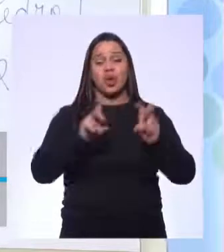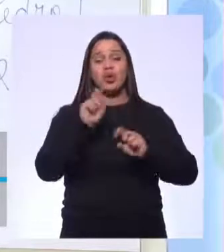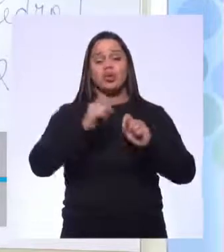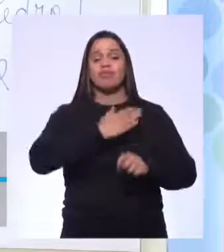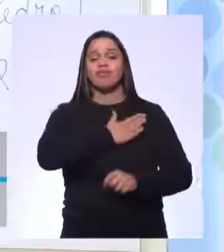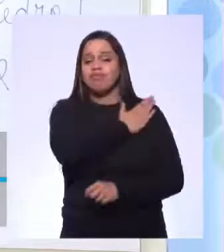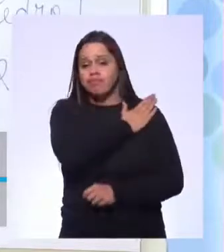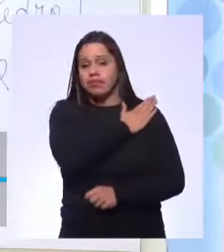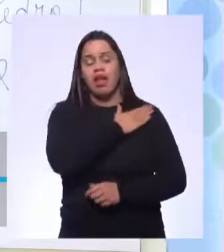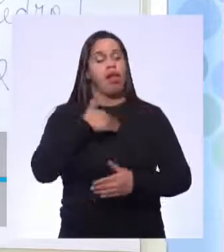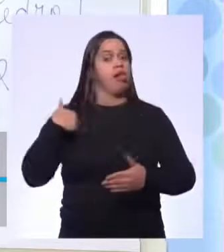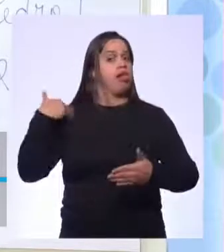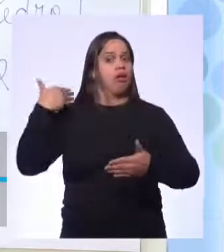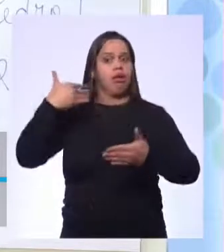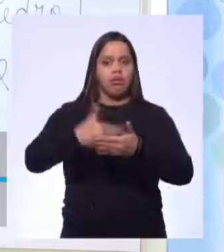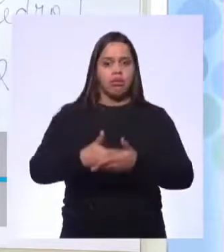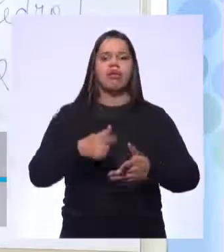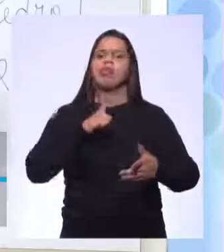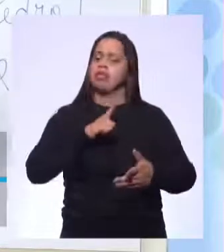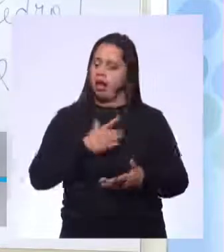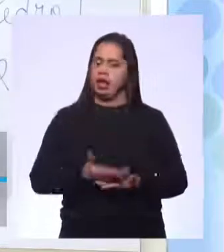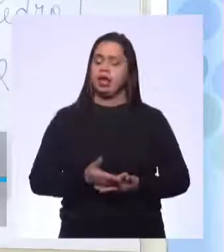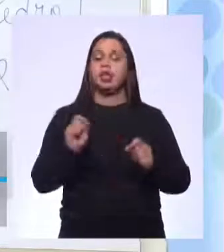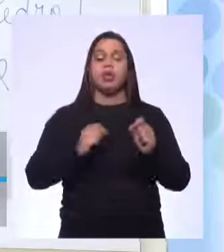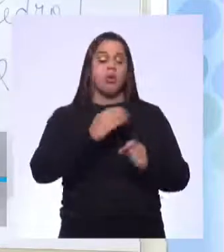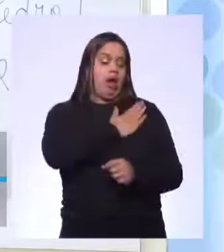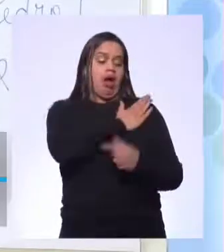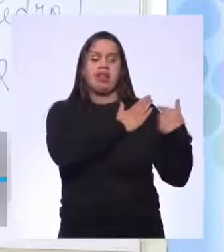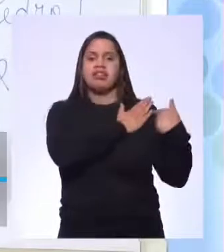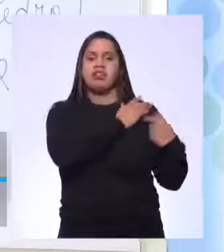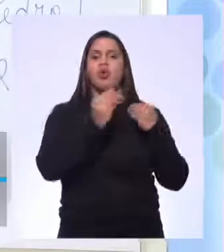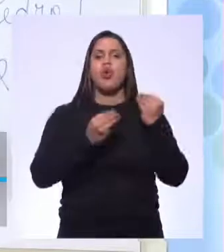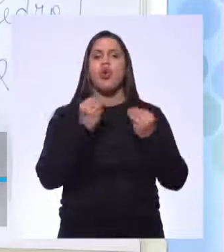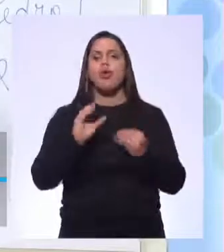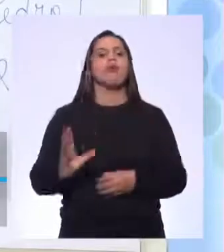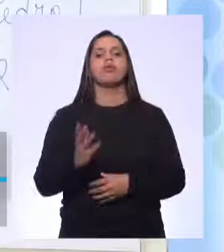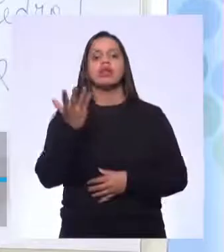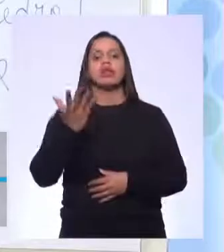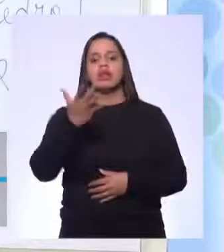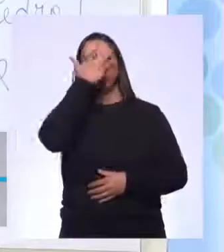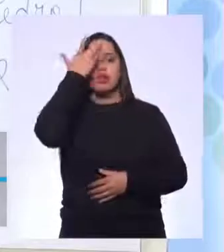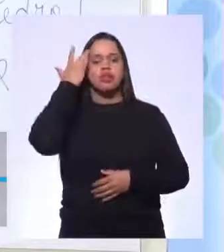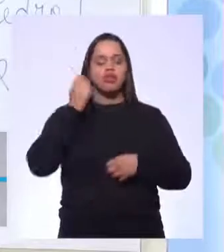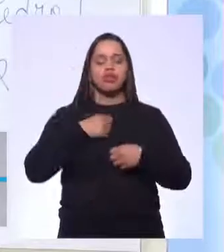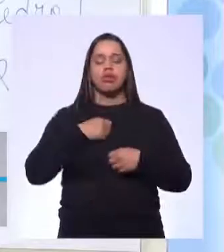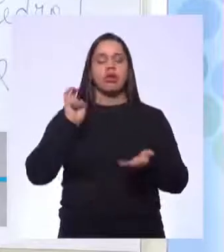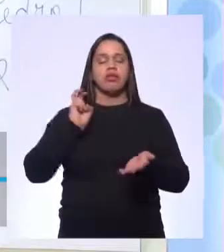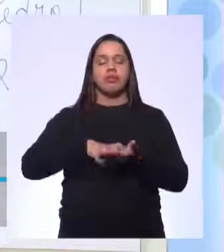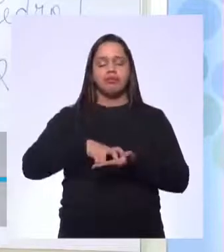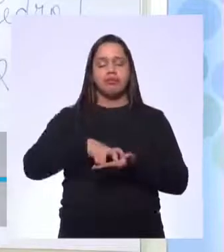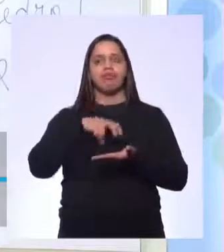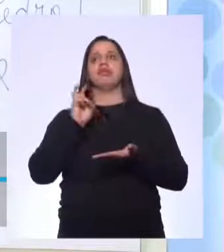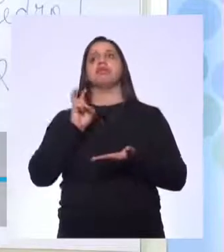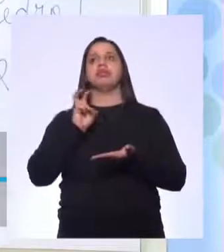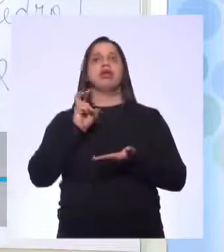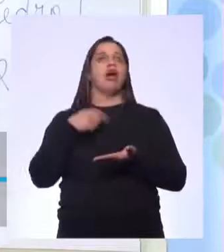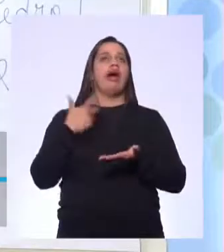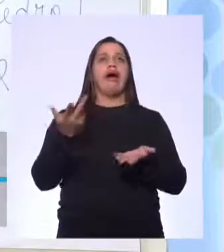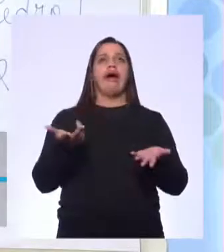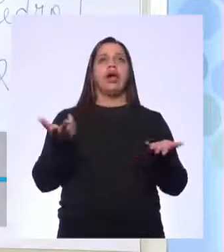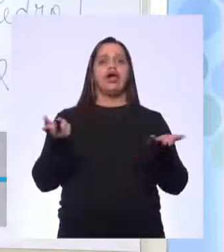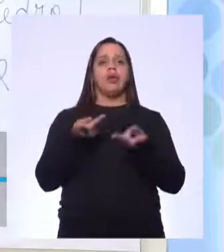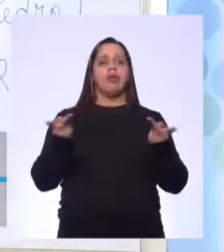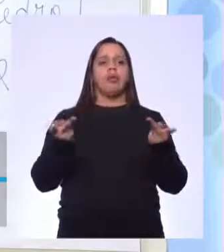nós temos o racismo. E como que o racismo ele foi construído? As pessoas não acordaram um dia simplesmente sendo racistas.